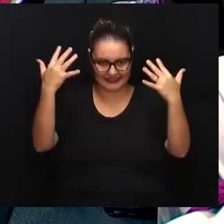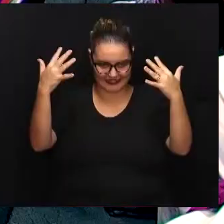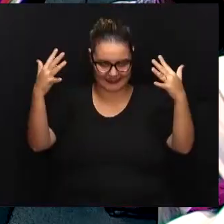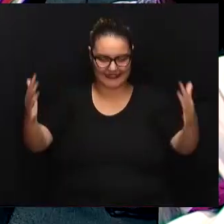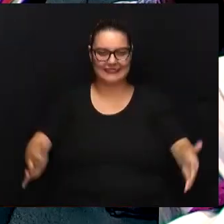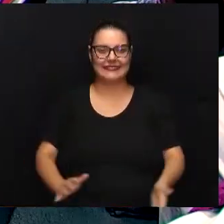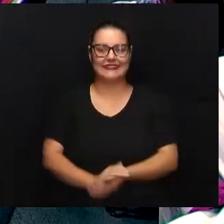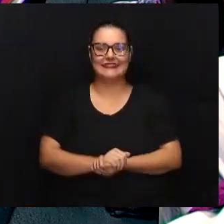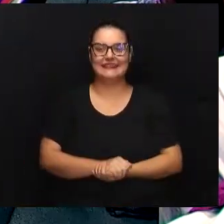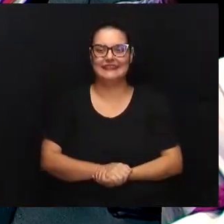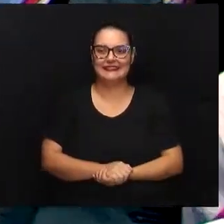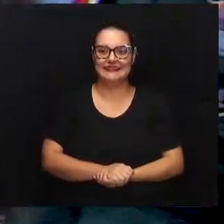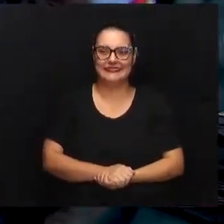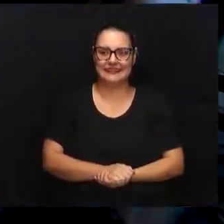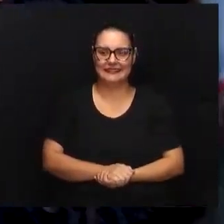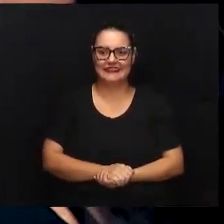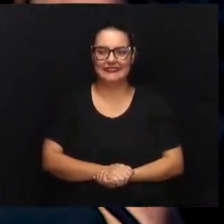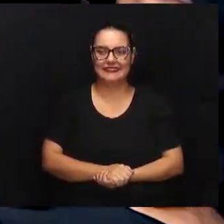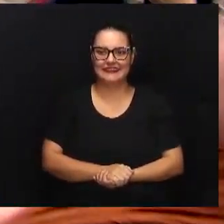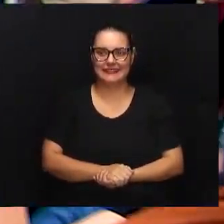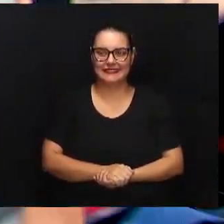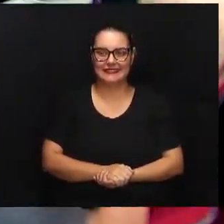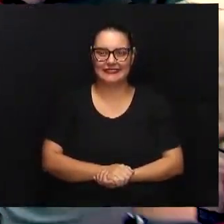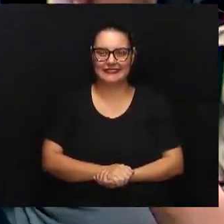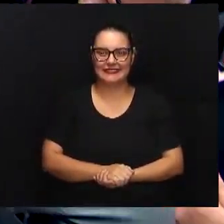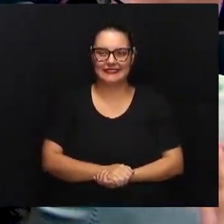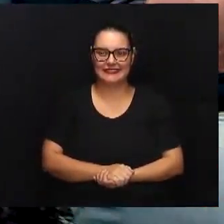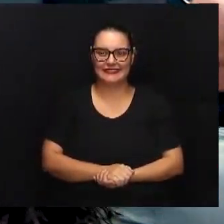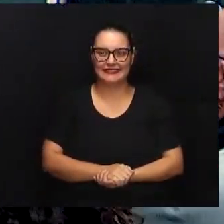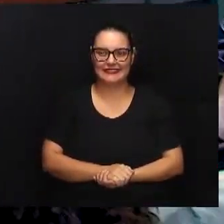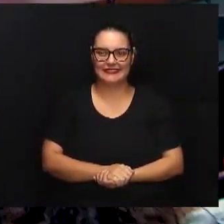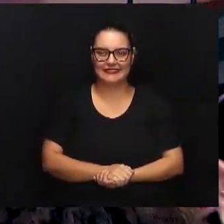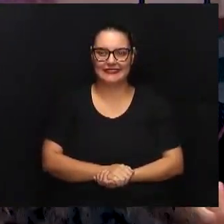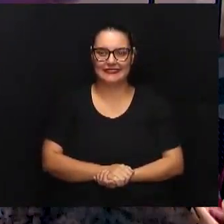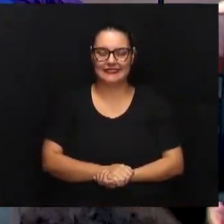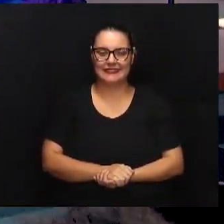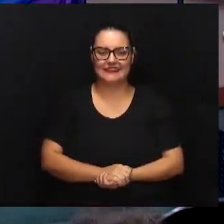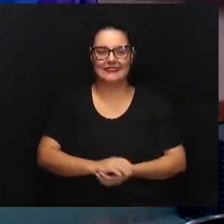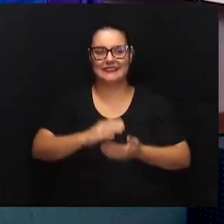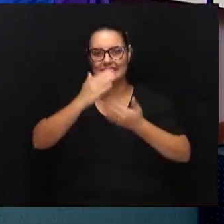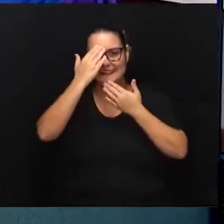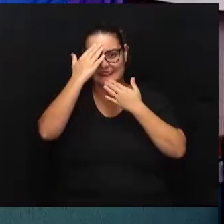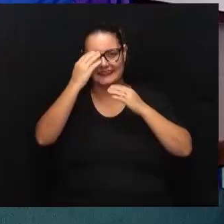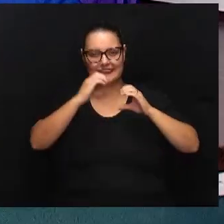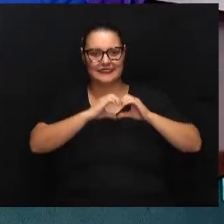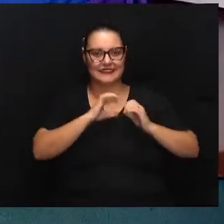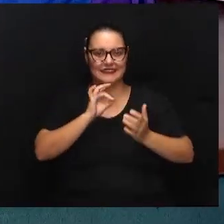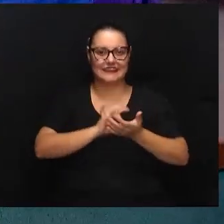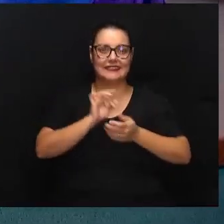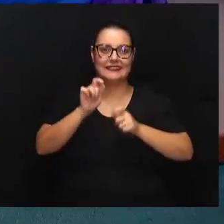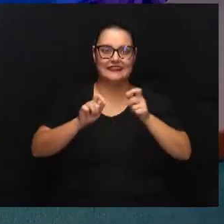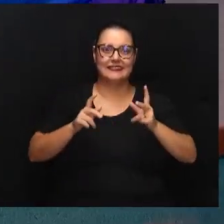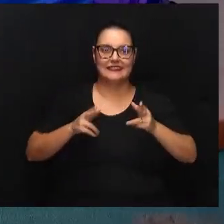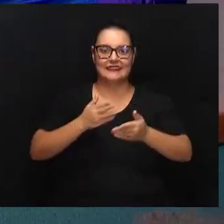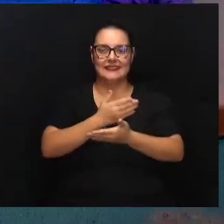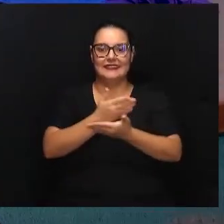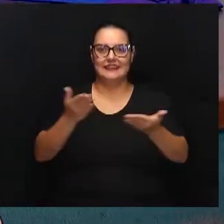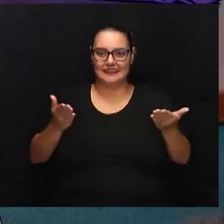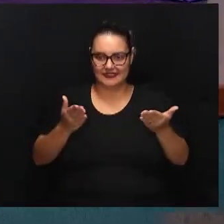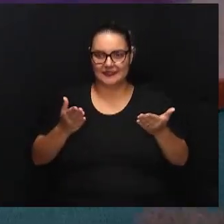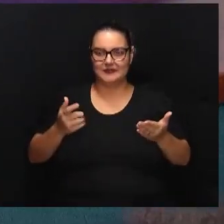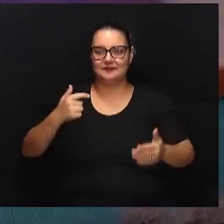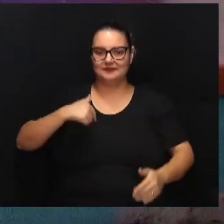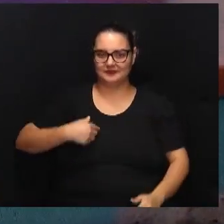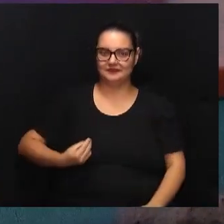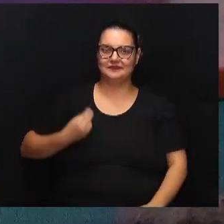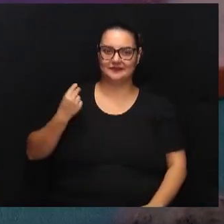Muito obrigado de coração por pessoas como vocês que eu estou aqui há tanto tempo, tá bom? E como exemplos